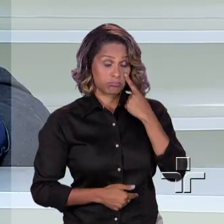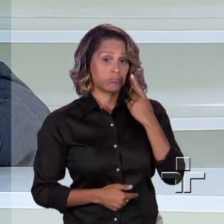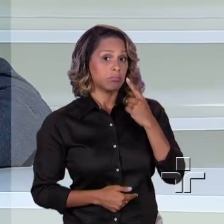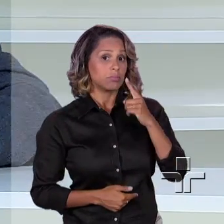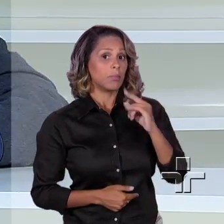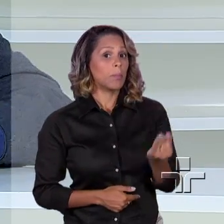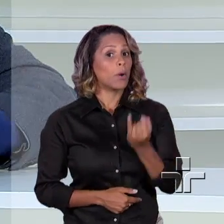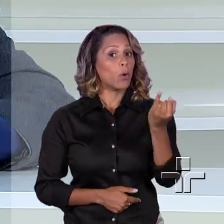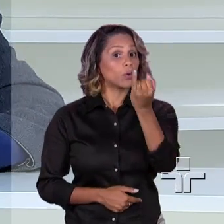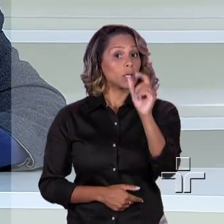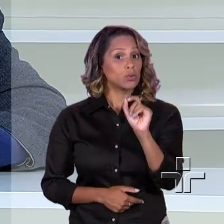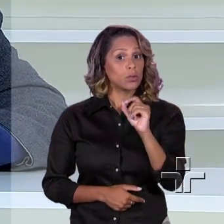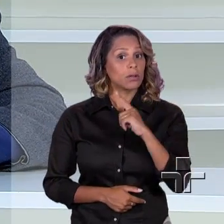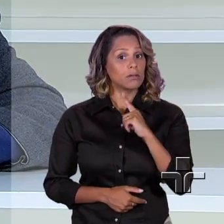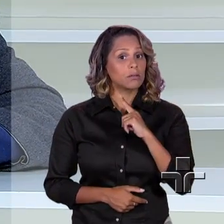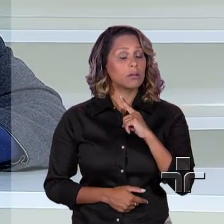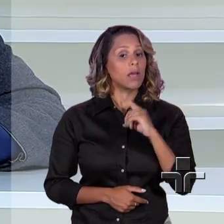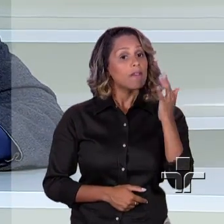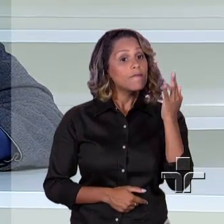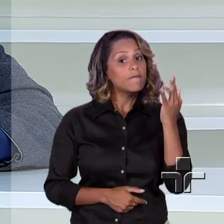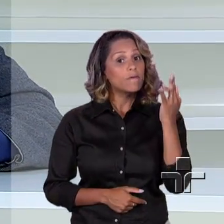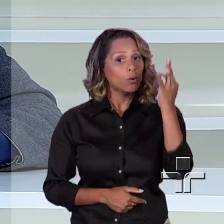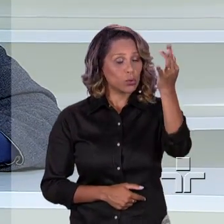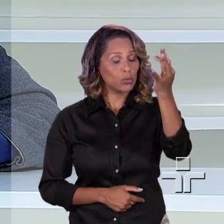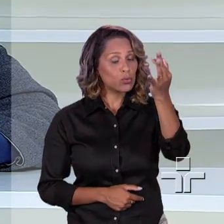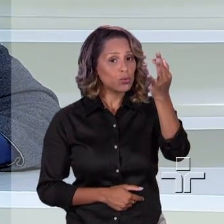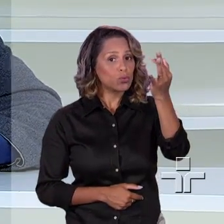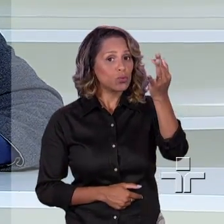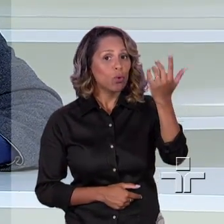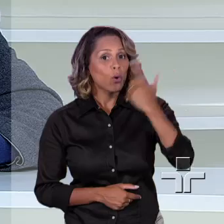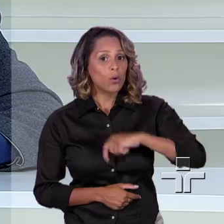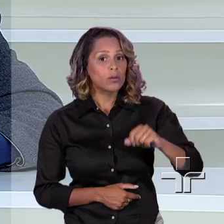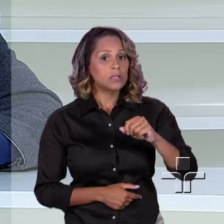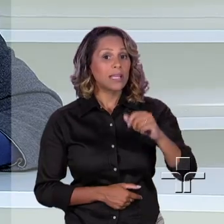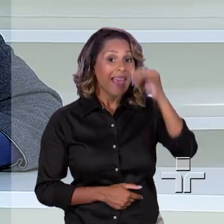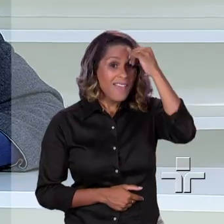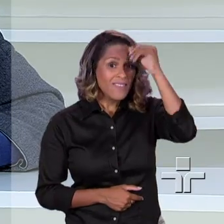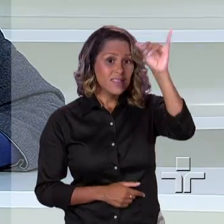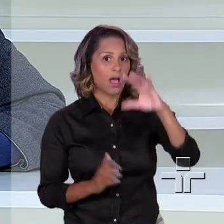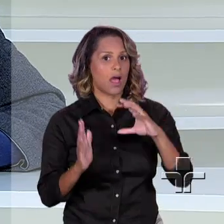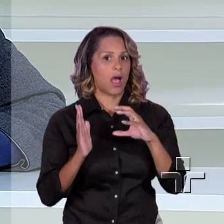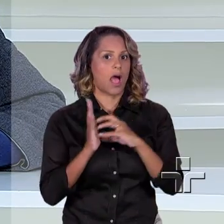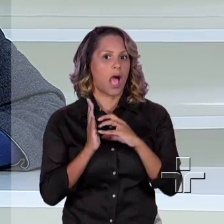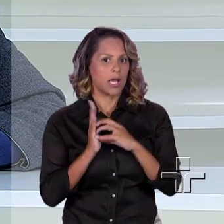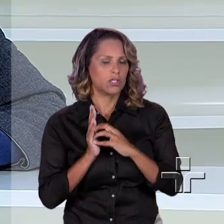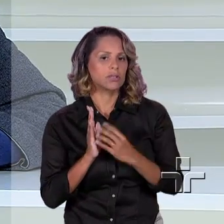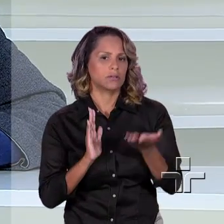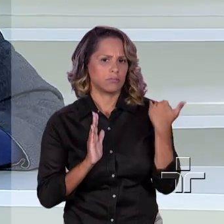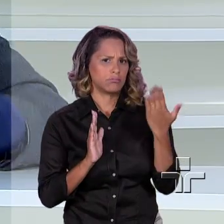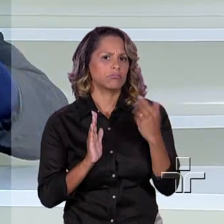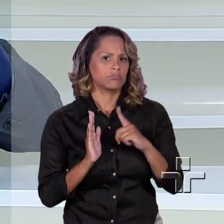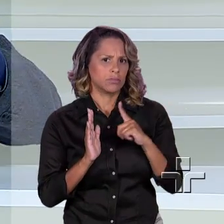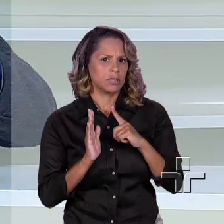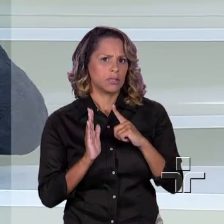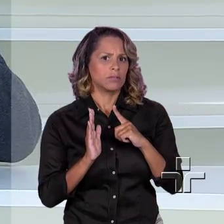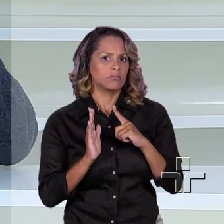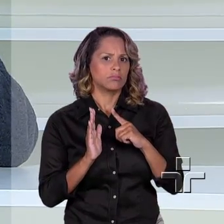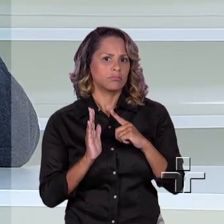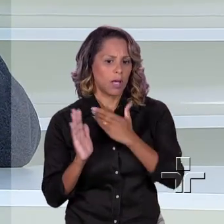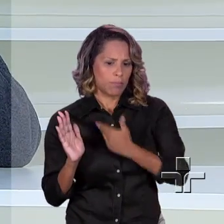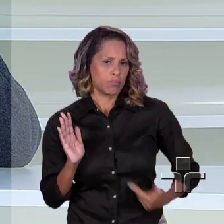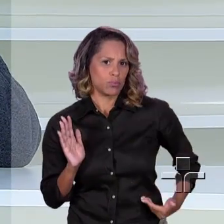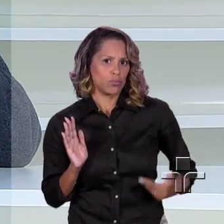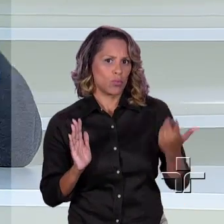para a futura política de prevenção de AIDS que passou a ser adotada pelo poder público. Eu queria que você comentasse esses